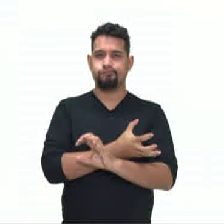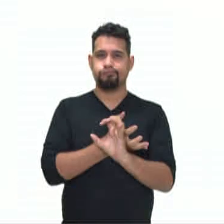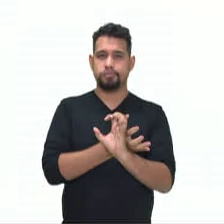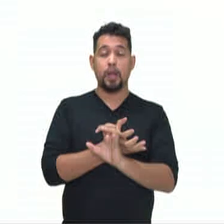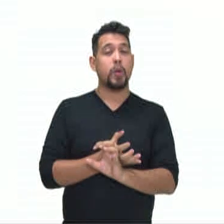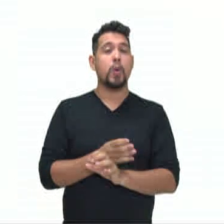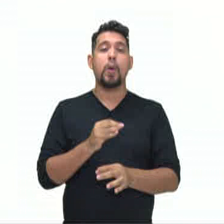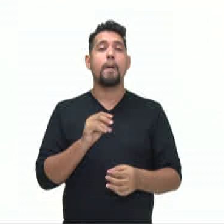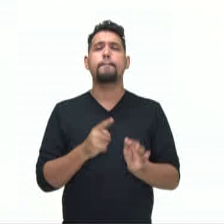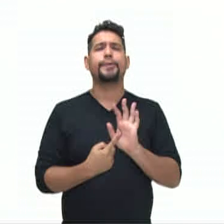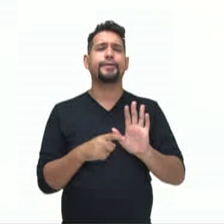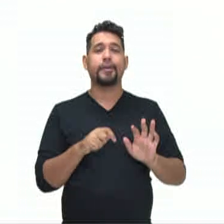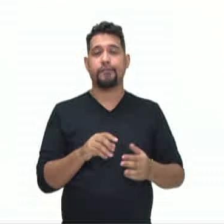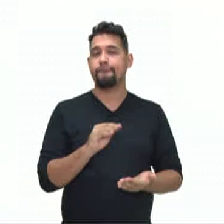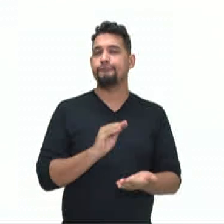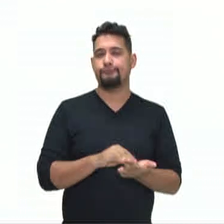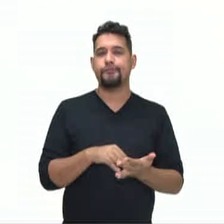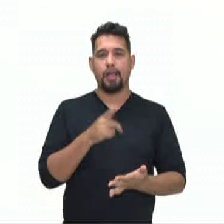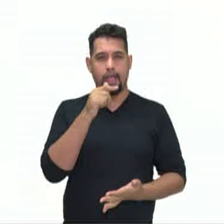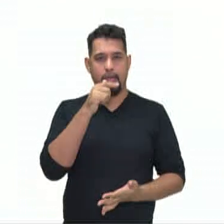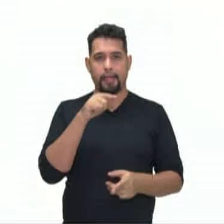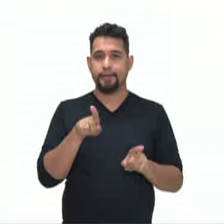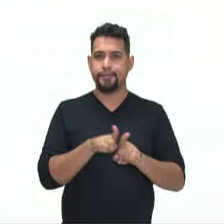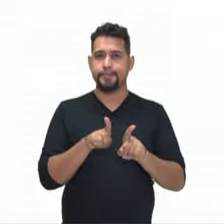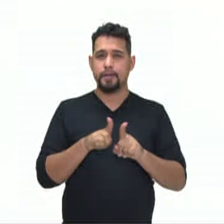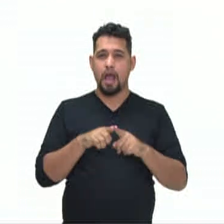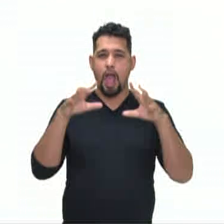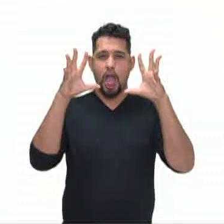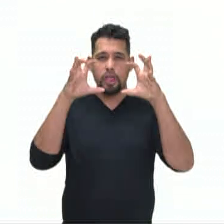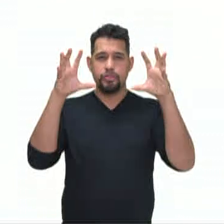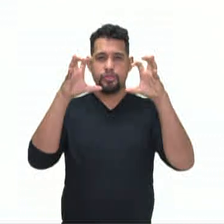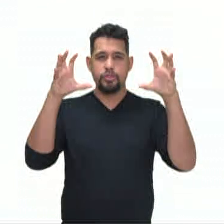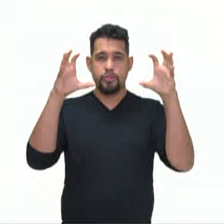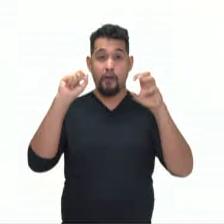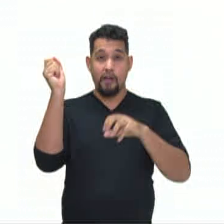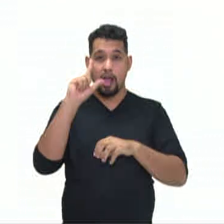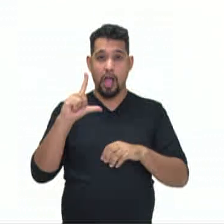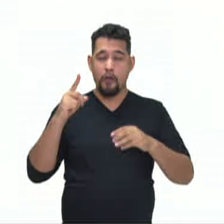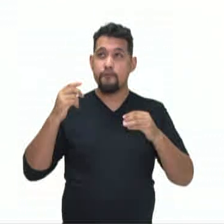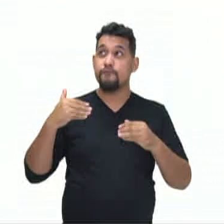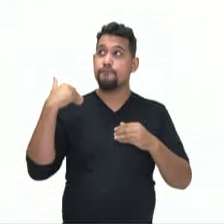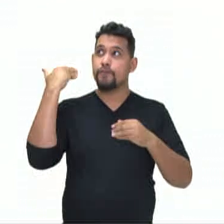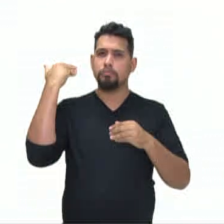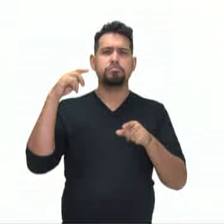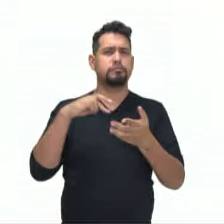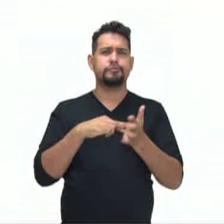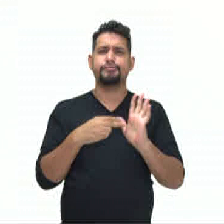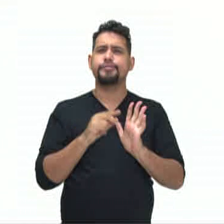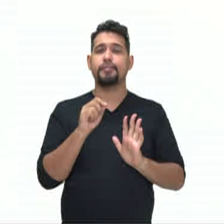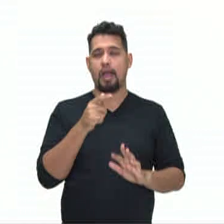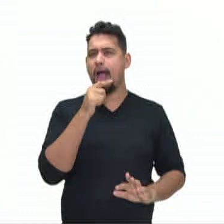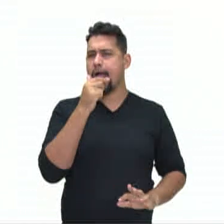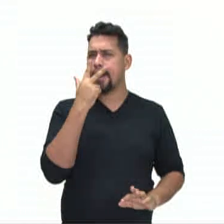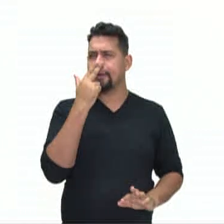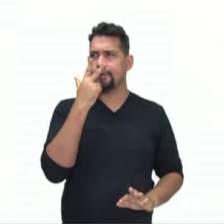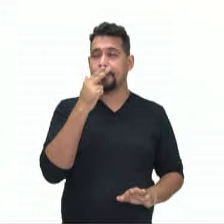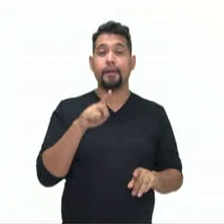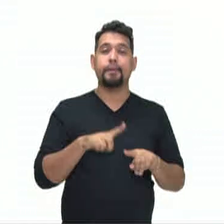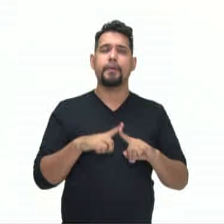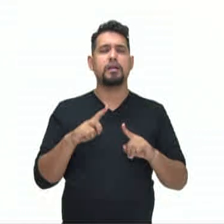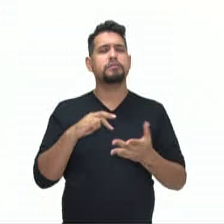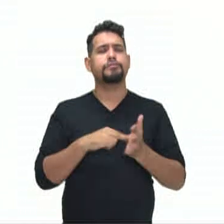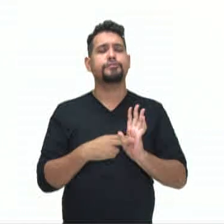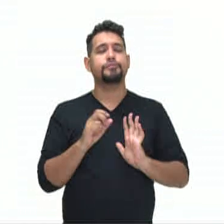ilustra a falta de água e destaca-se em relação às nuvens azuis ao fundo, que lembram água. Tais elementos